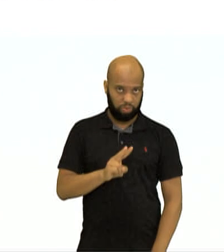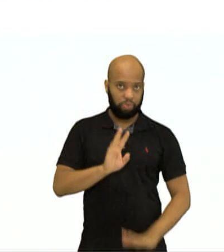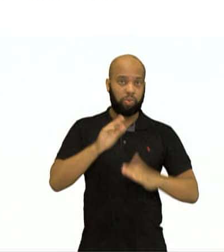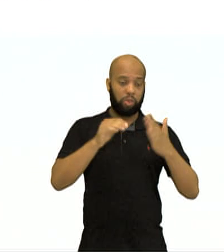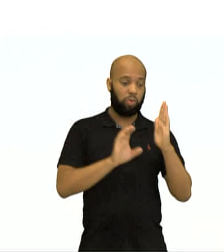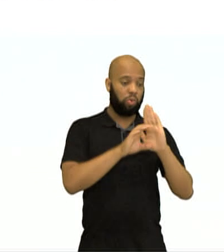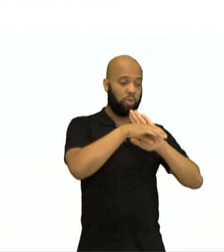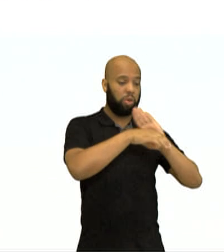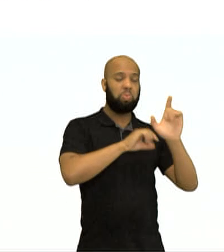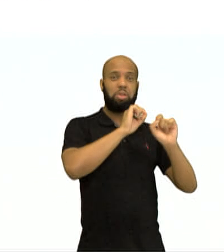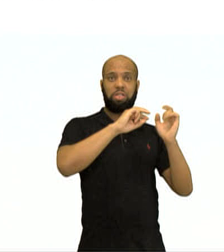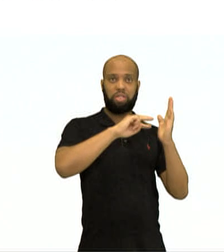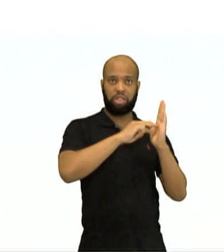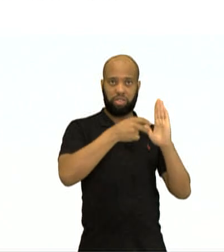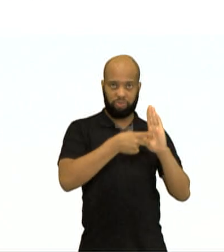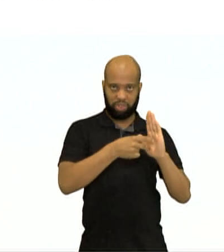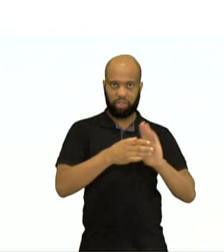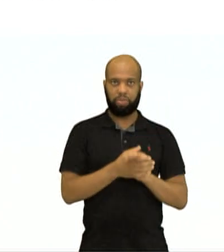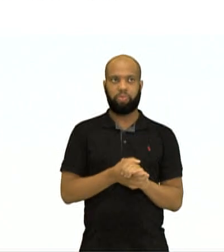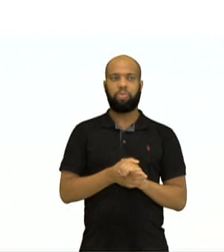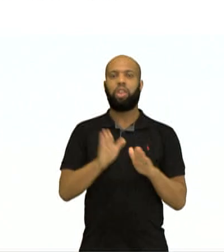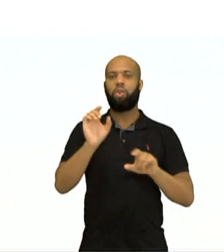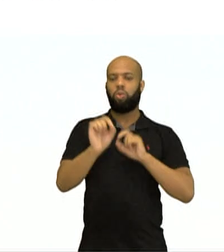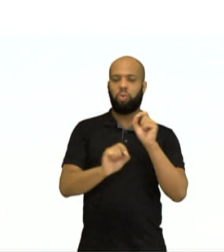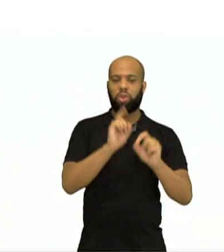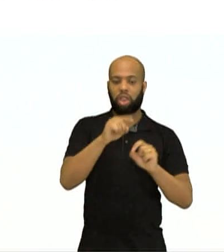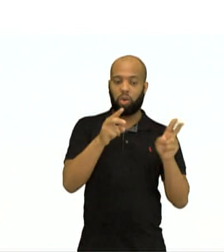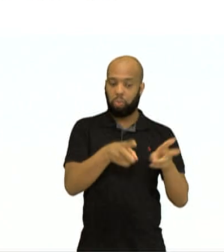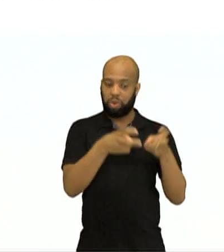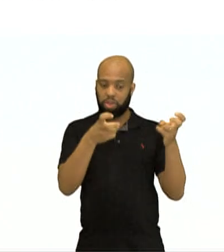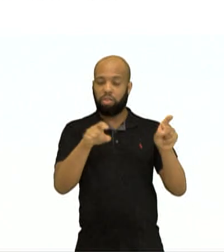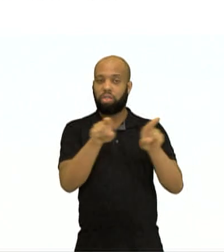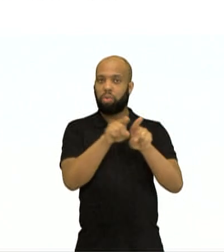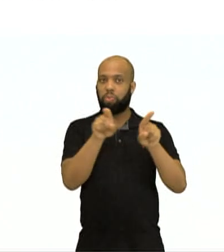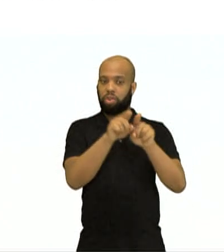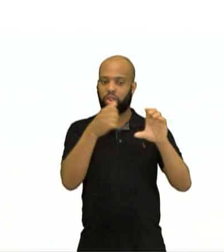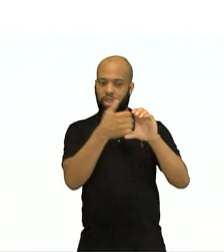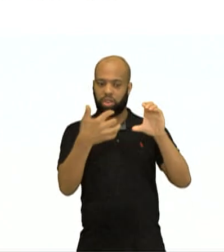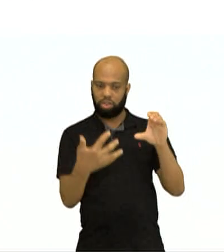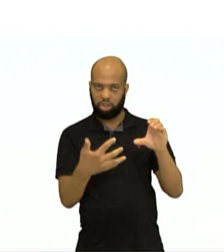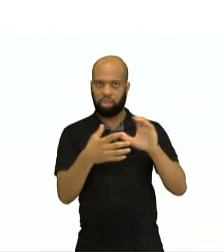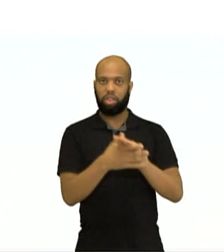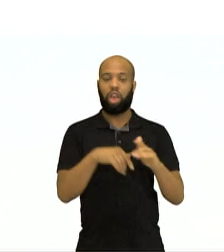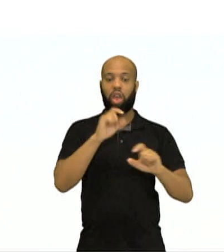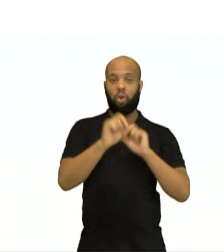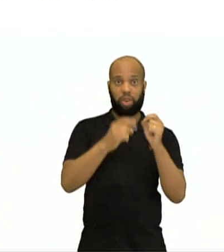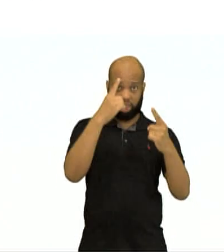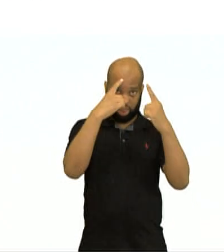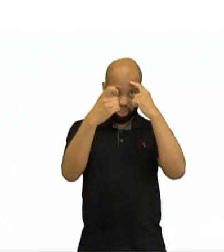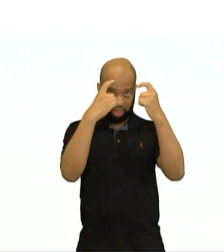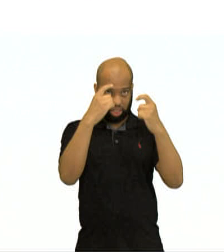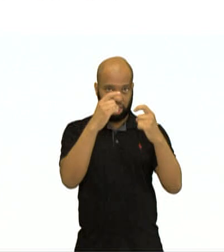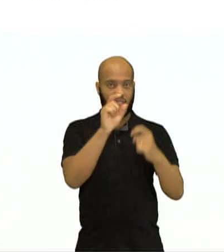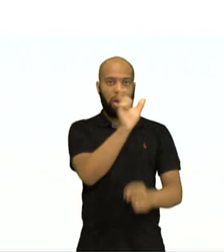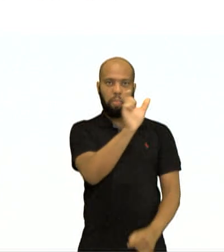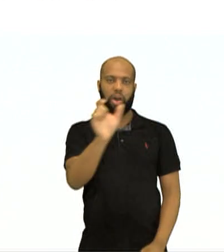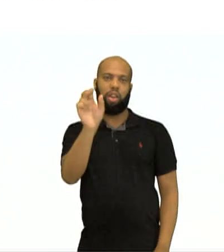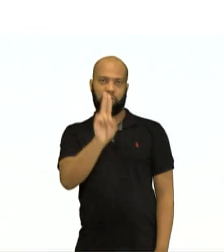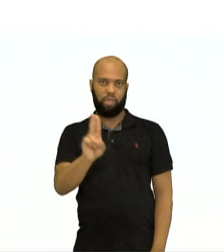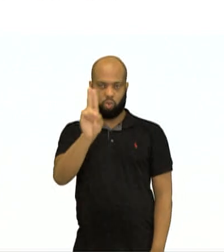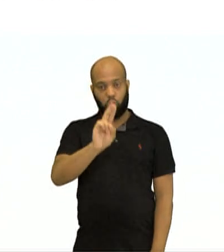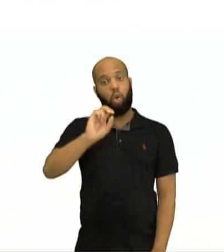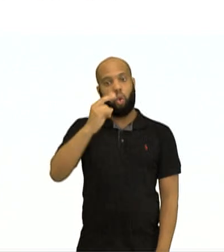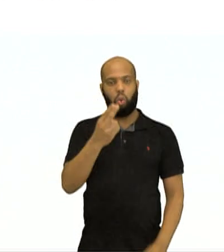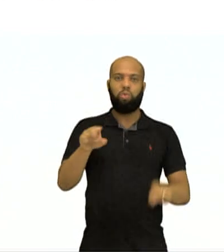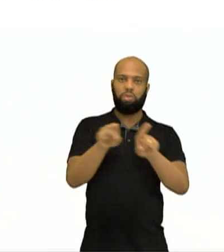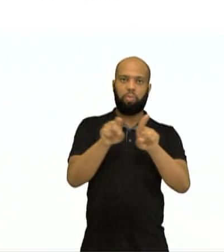Conceito, definição, concepção ou caracterização. É a formulação de uma ideia por meio de palavras ou recursos